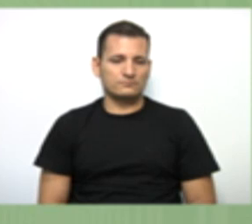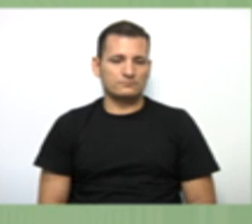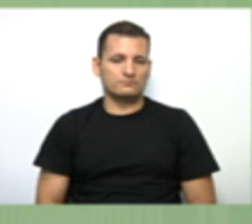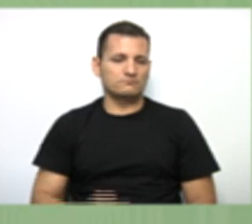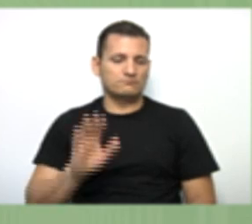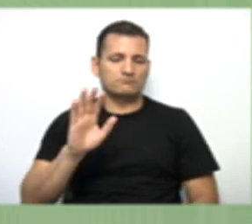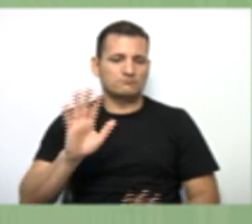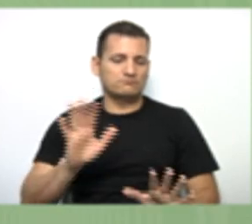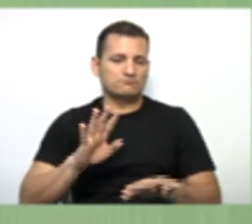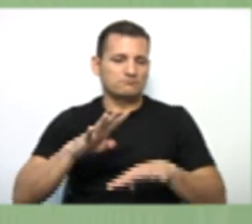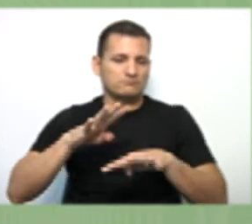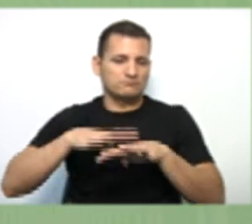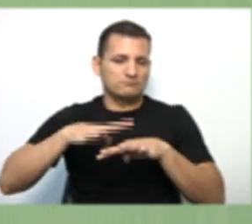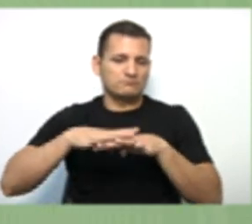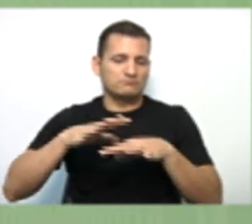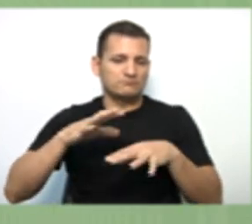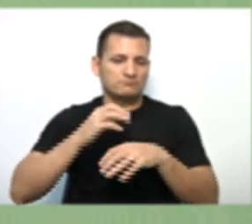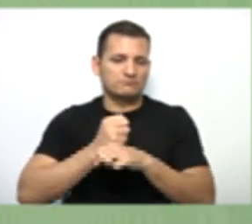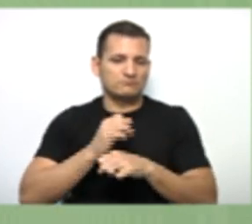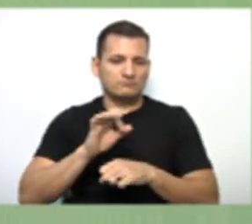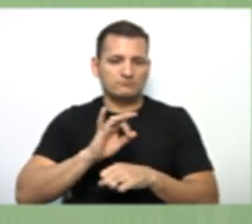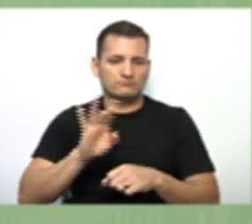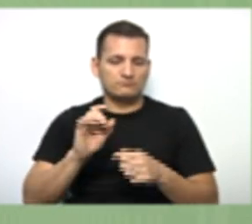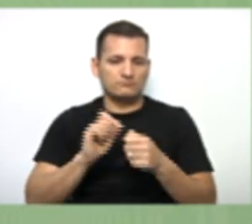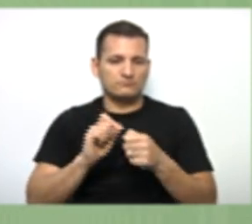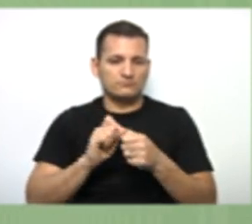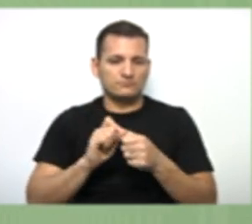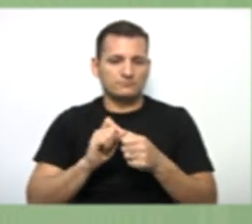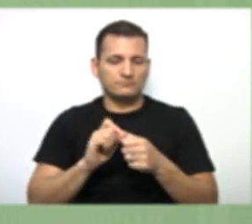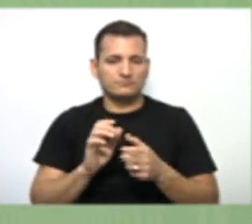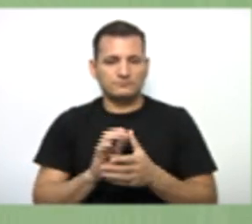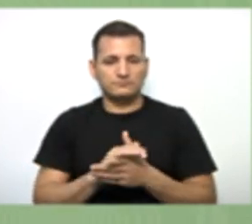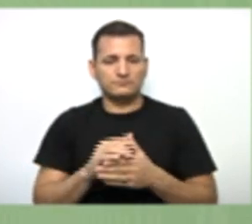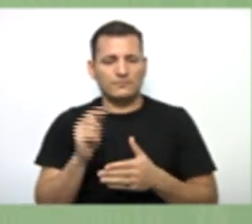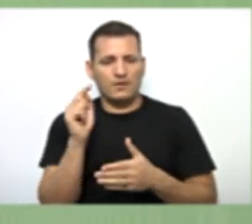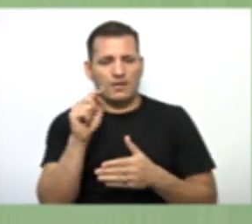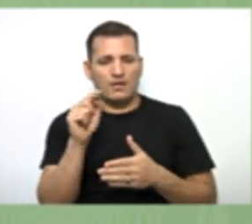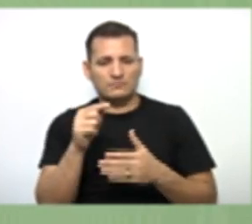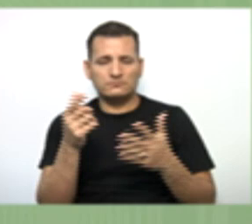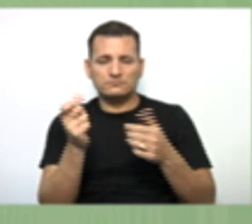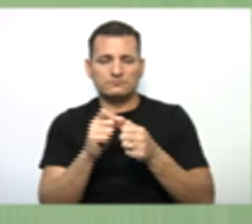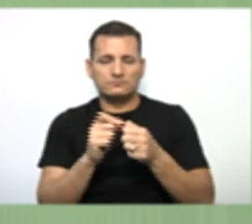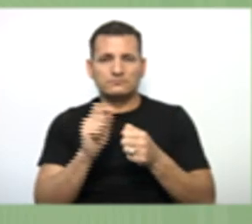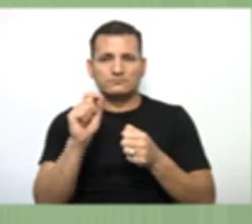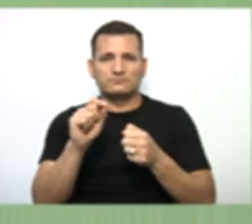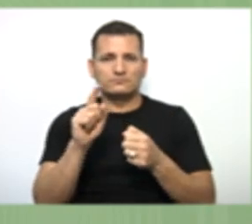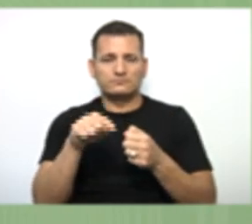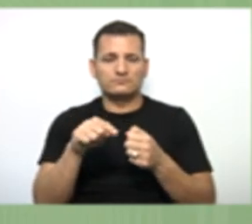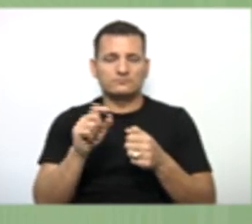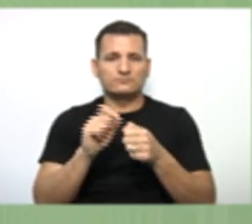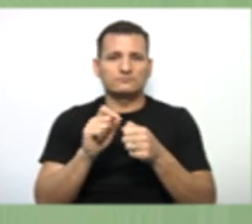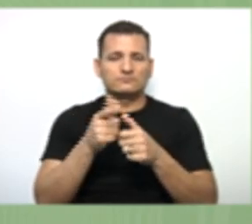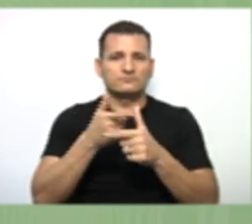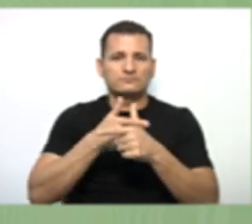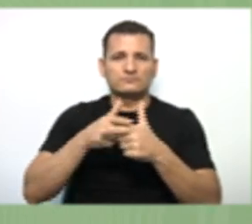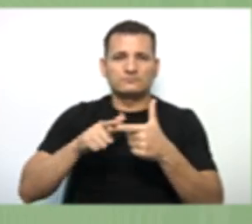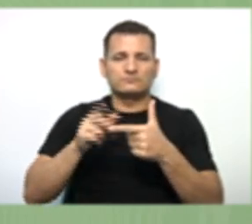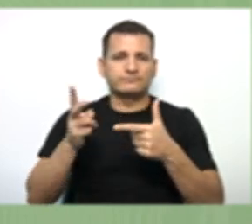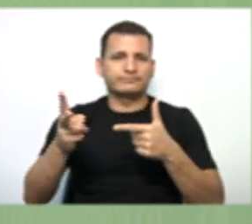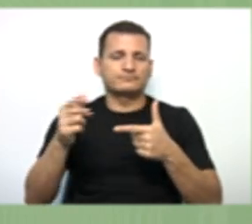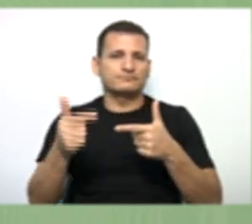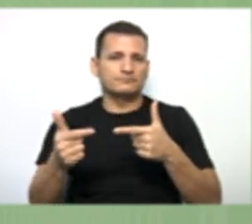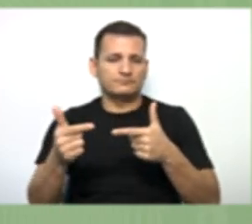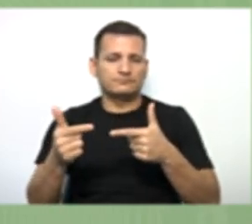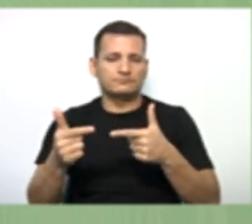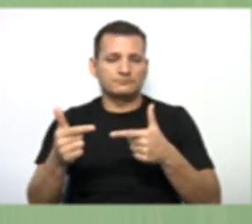Essas são as continhas que a gente está fazendo. Gente, o que a gente está fazendo aqui, tá? É fazendo essa divisão sempre por 2. É